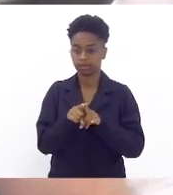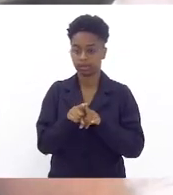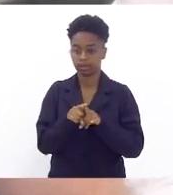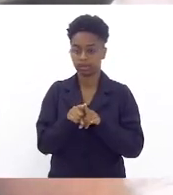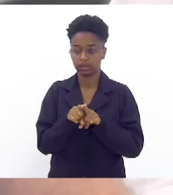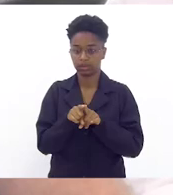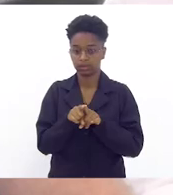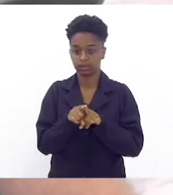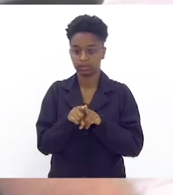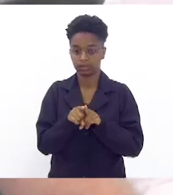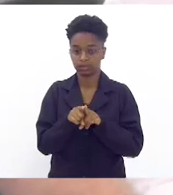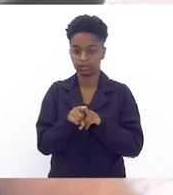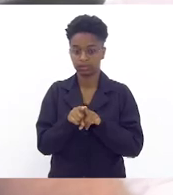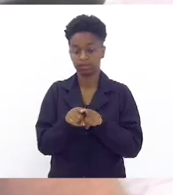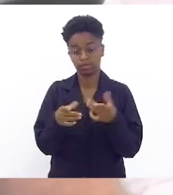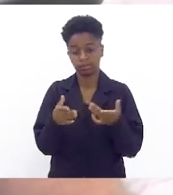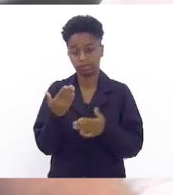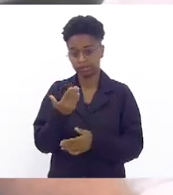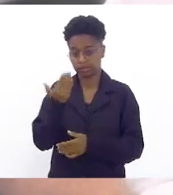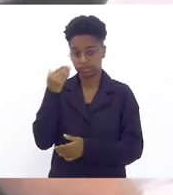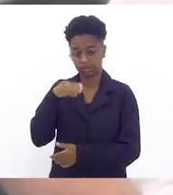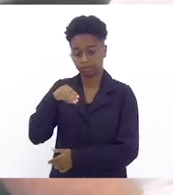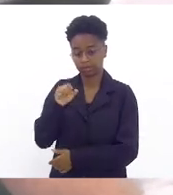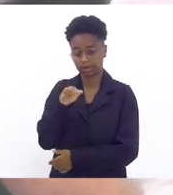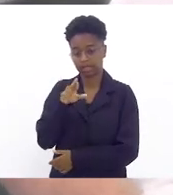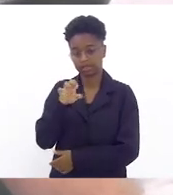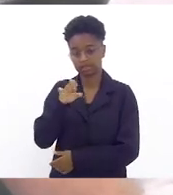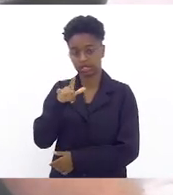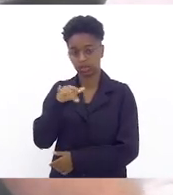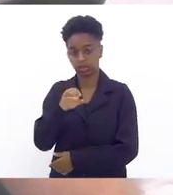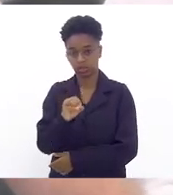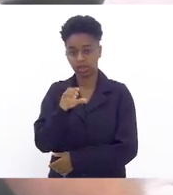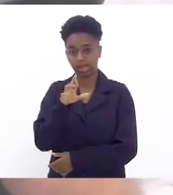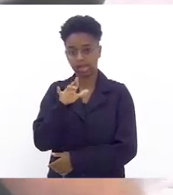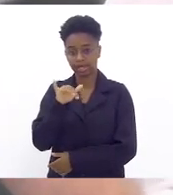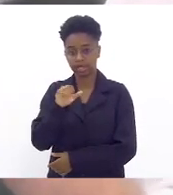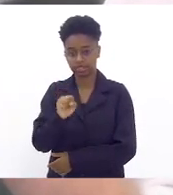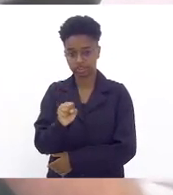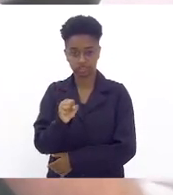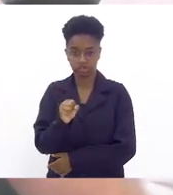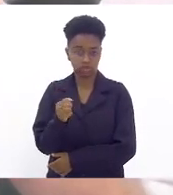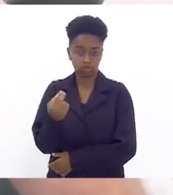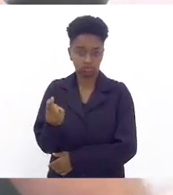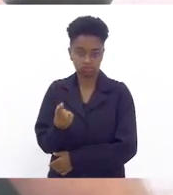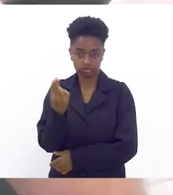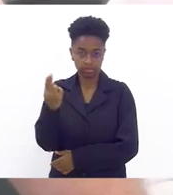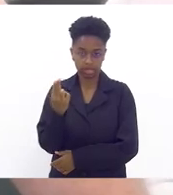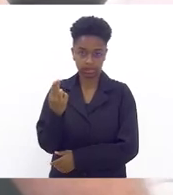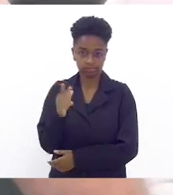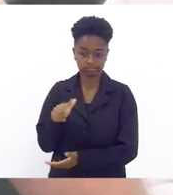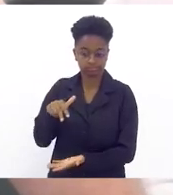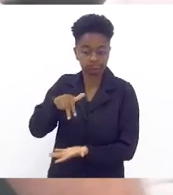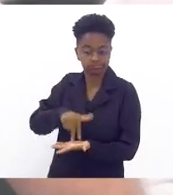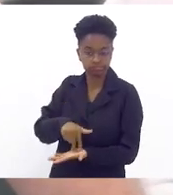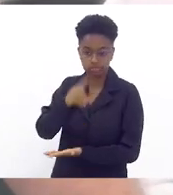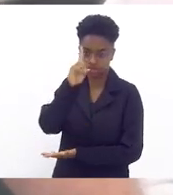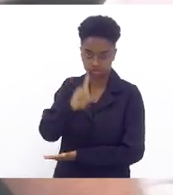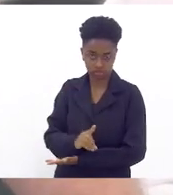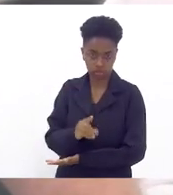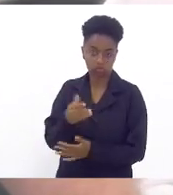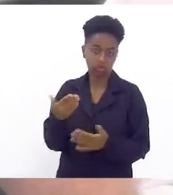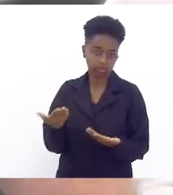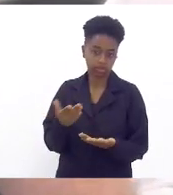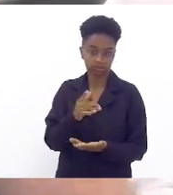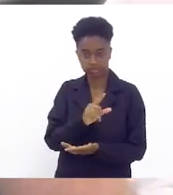do então gestor Marcelo Reis Por conta inclusive de não poder ocupar aquele cargo como diretor Então